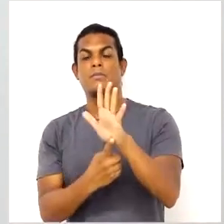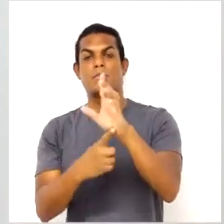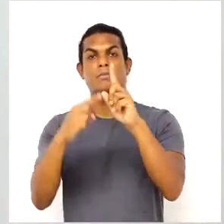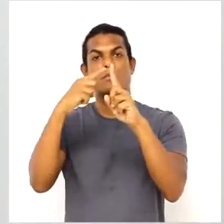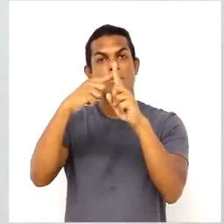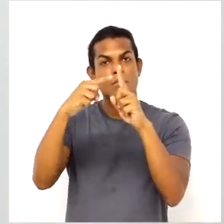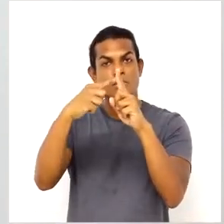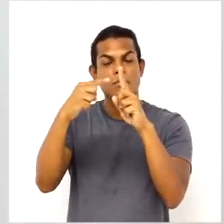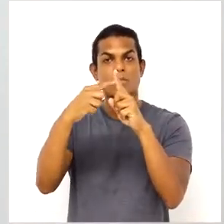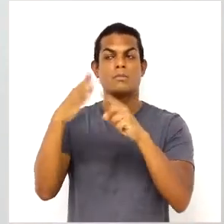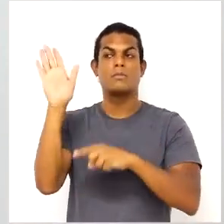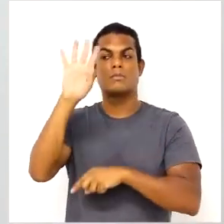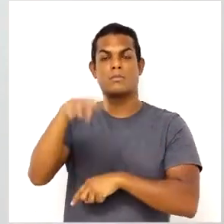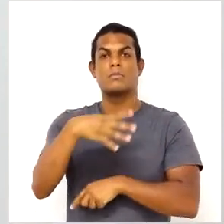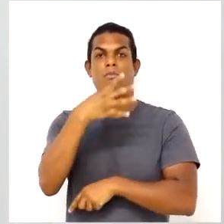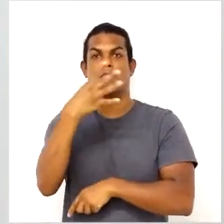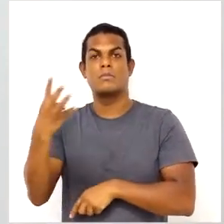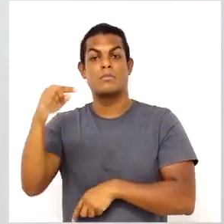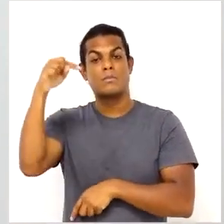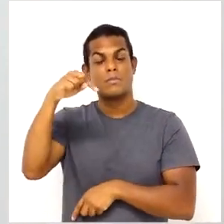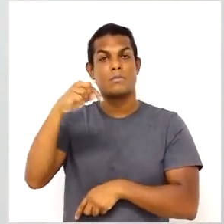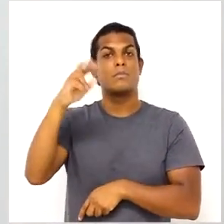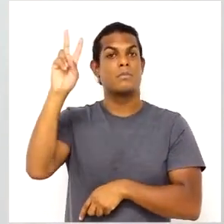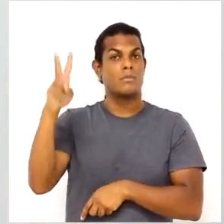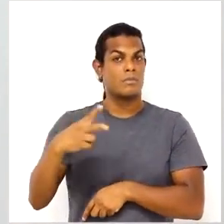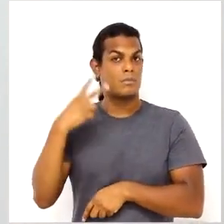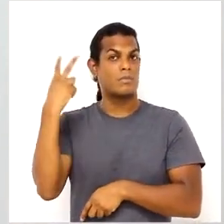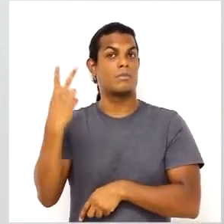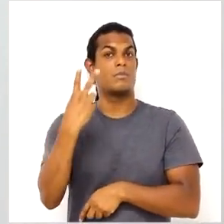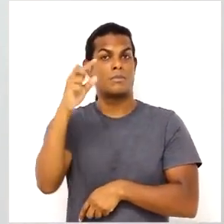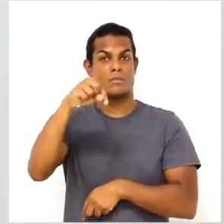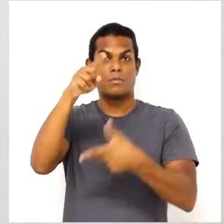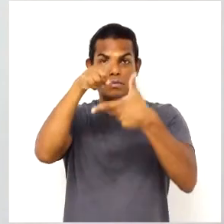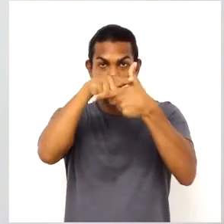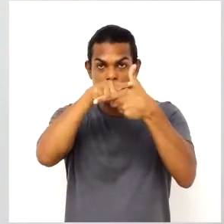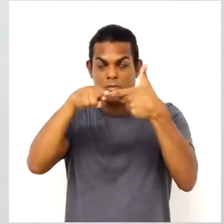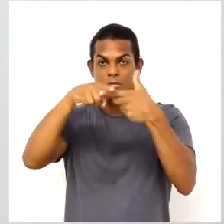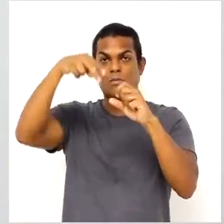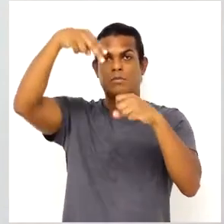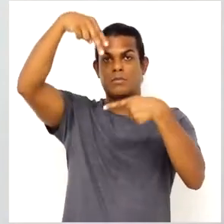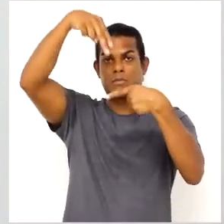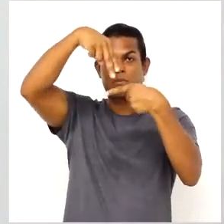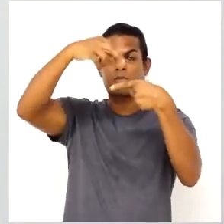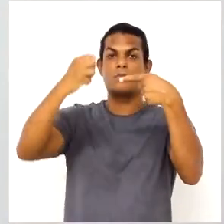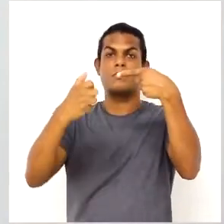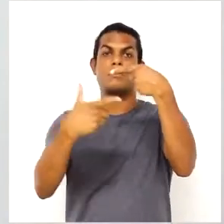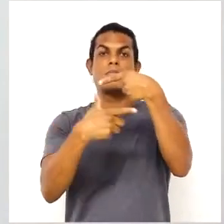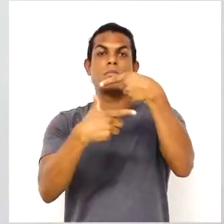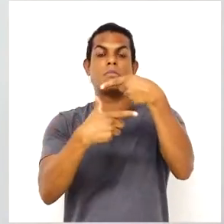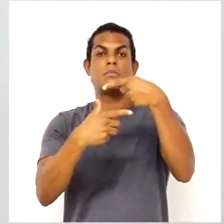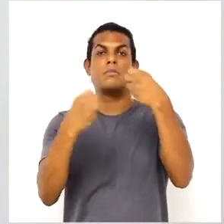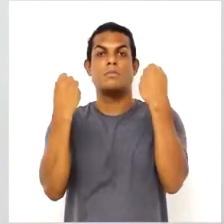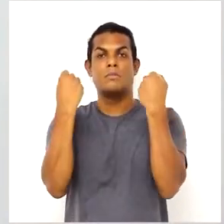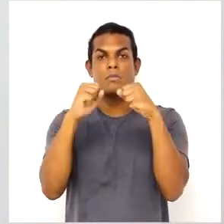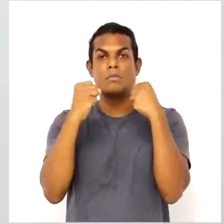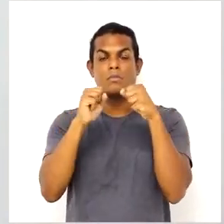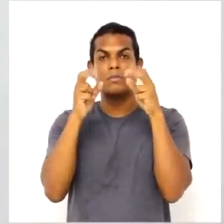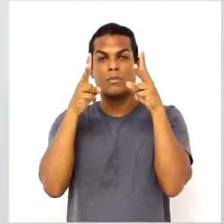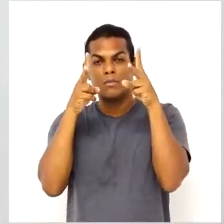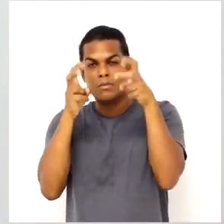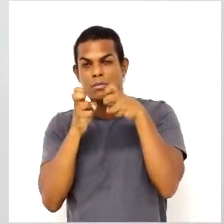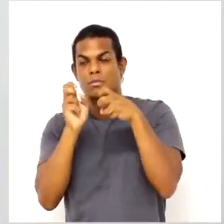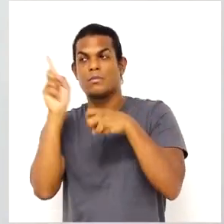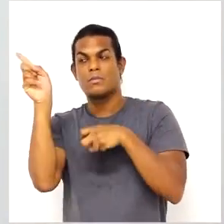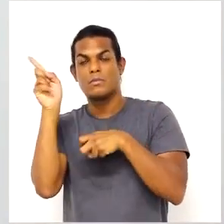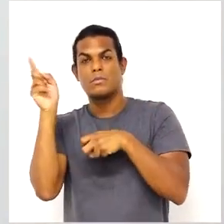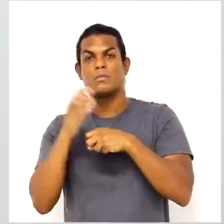tabela. Em seguida, esse valor, essa divisão do n sobre 2, ela deve ser localizado na